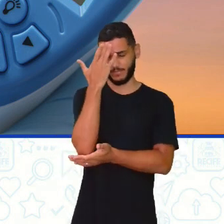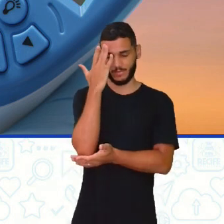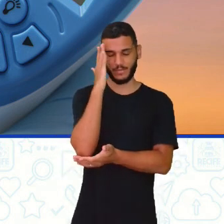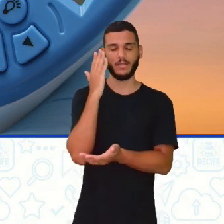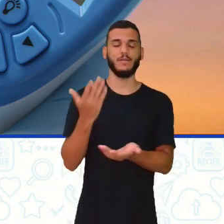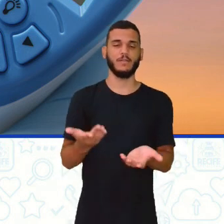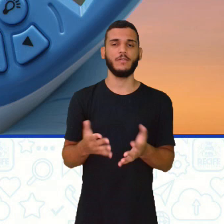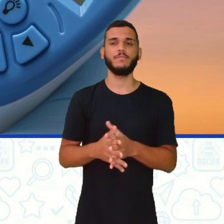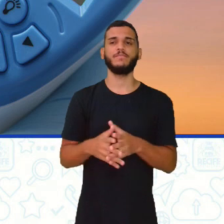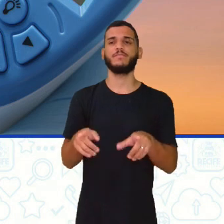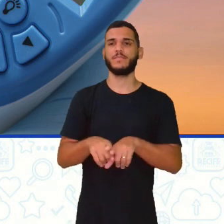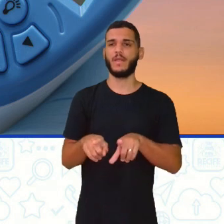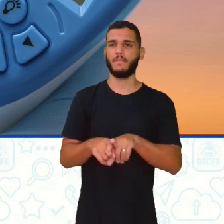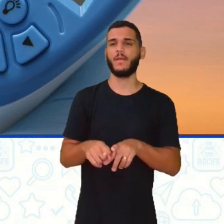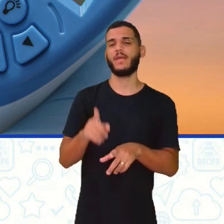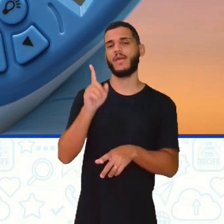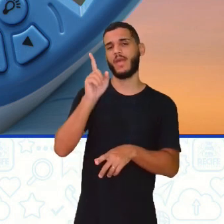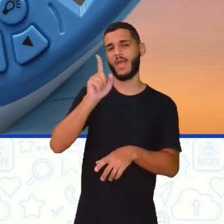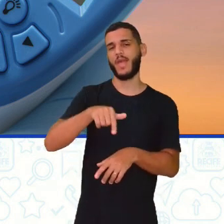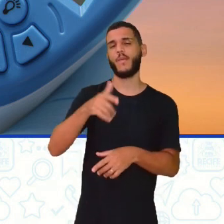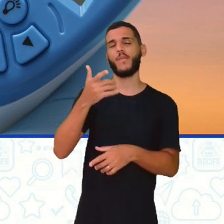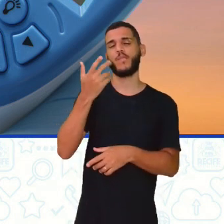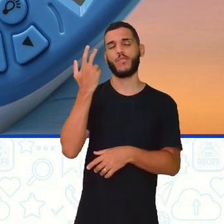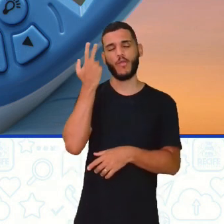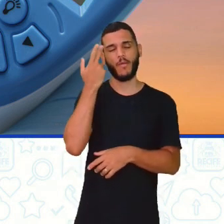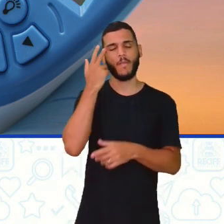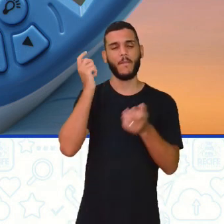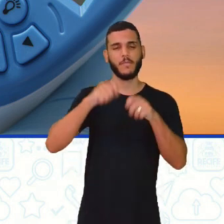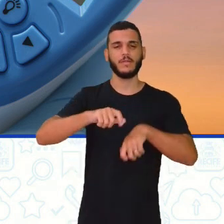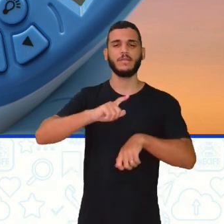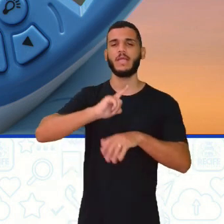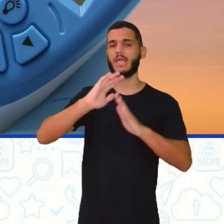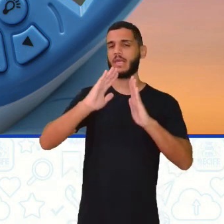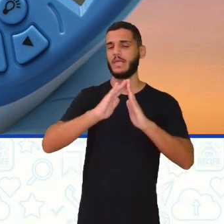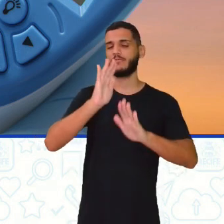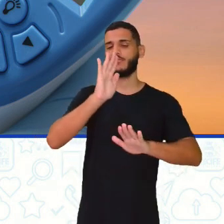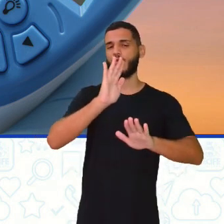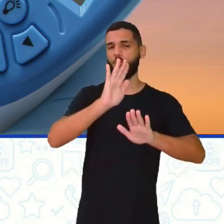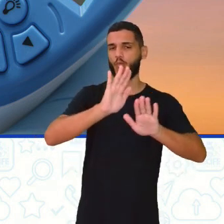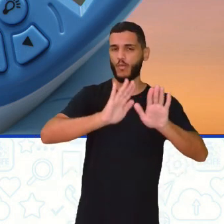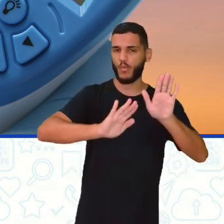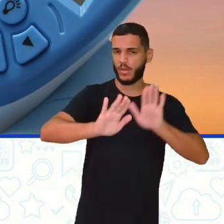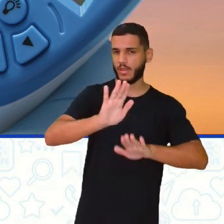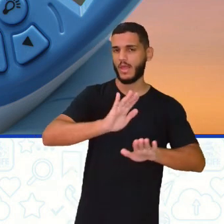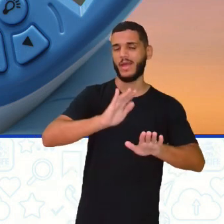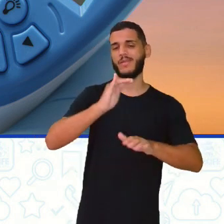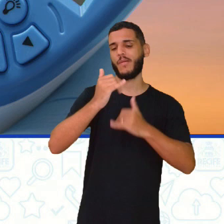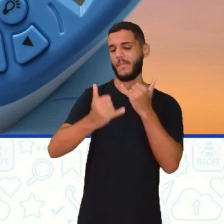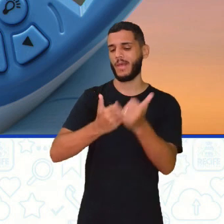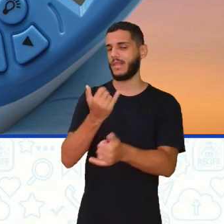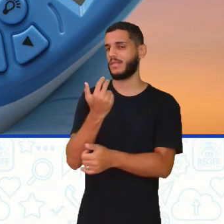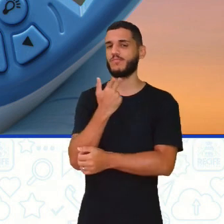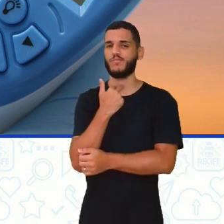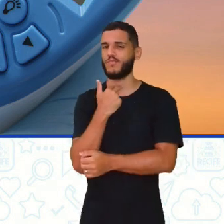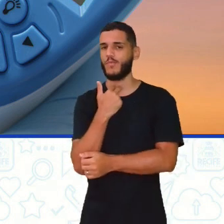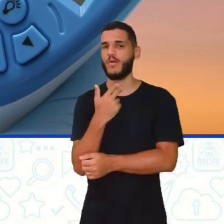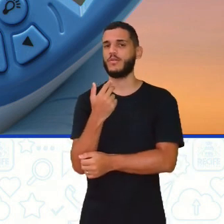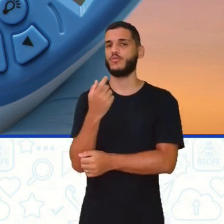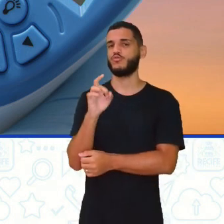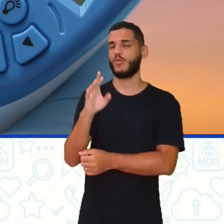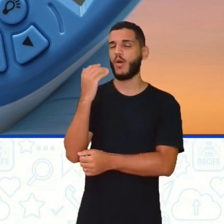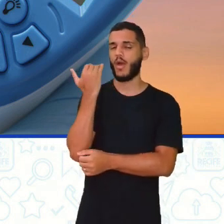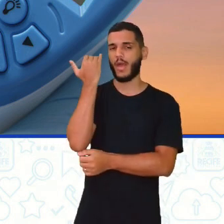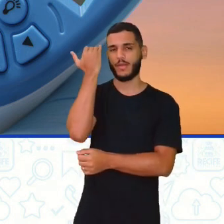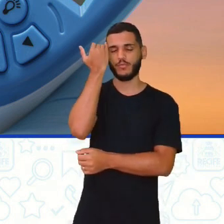também o termômetro comum, que a gente pode ter em casa, né? E ter muito cuidado, porque não é instrumento de brincadeira, deixa os adultos,